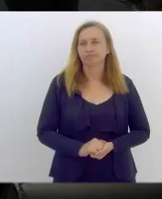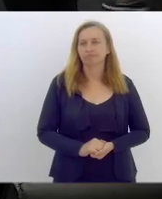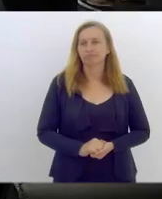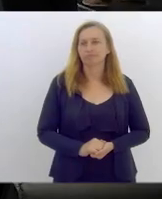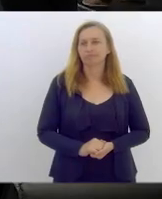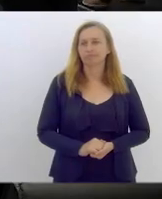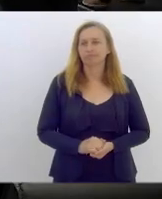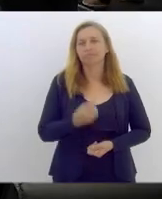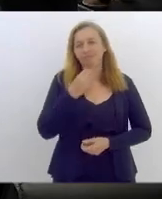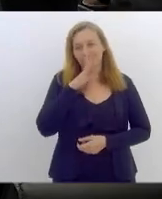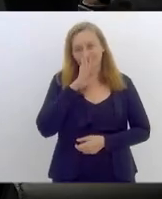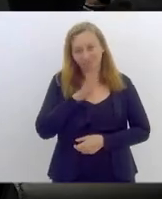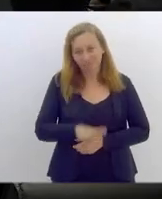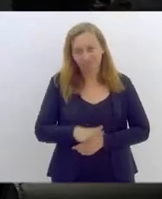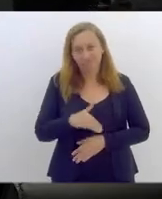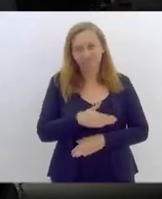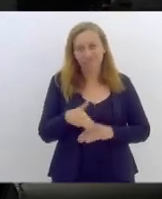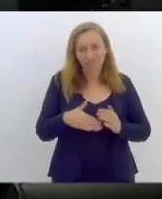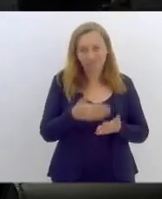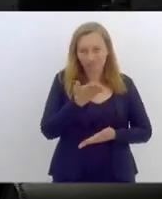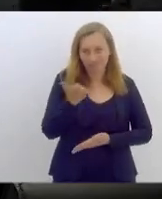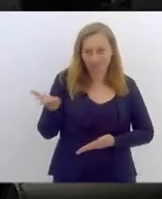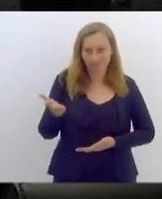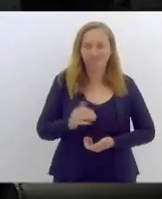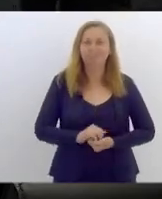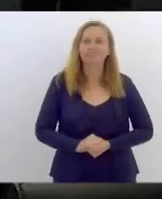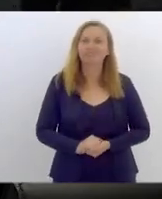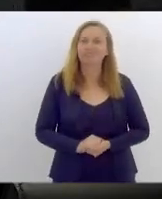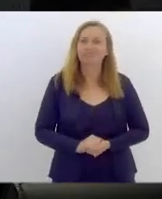Já boa tarde a todas, todos e todes.